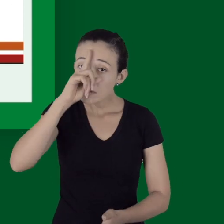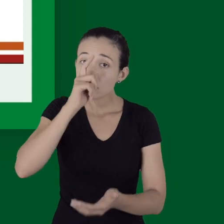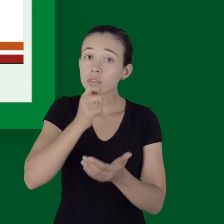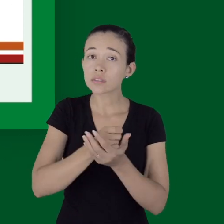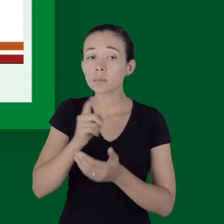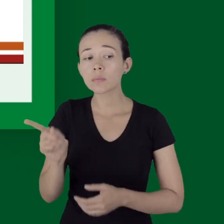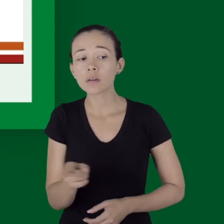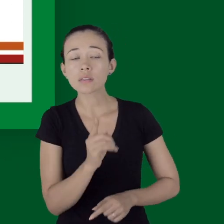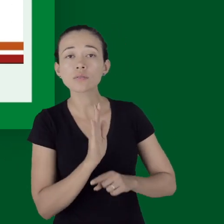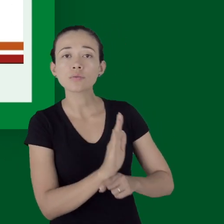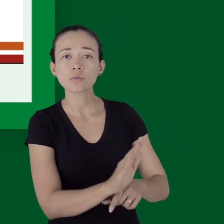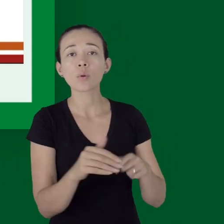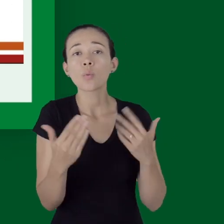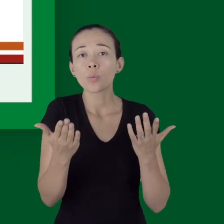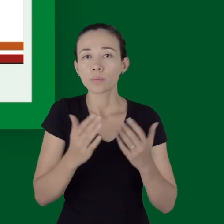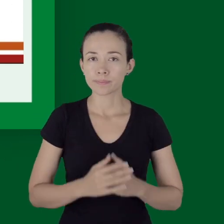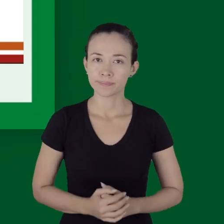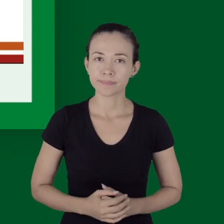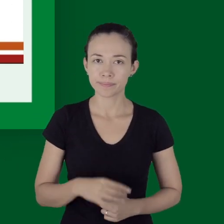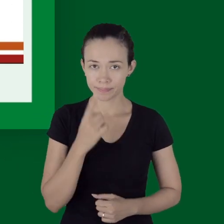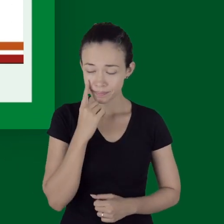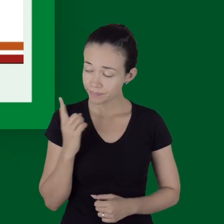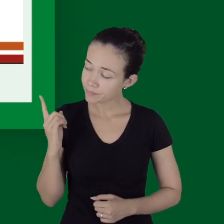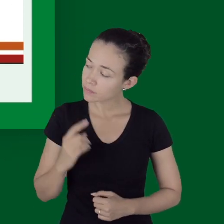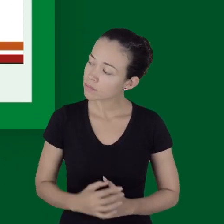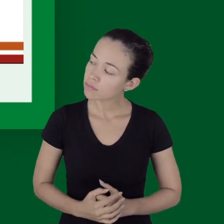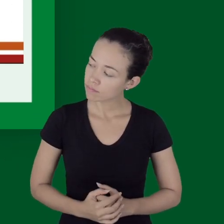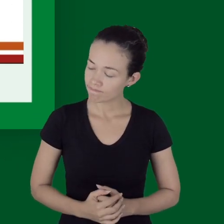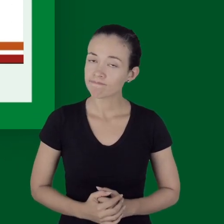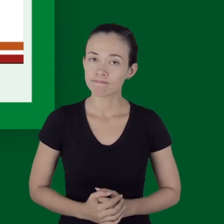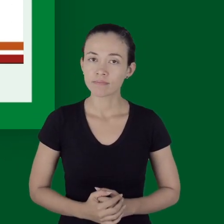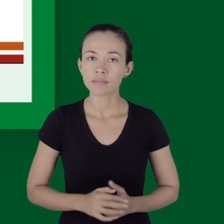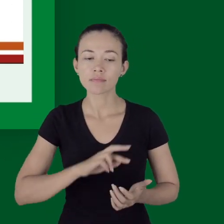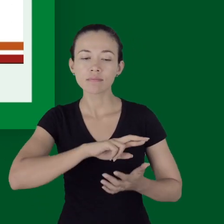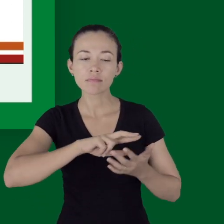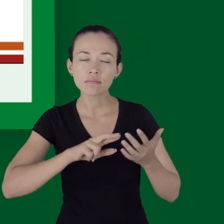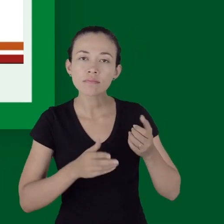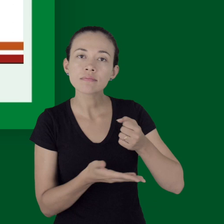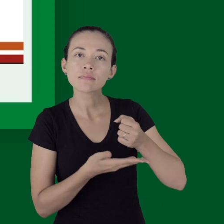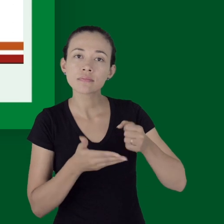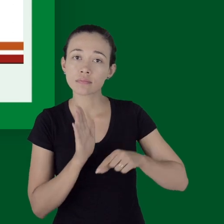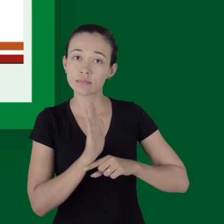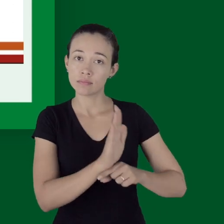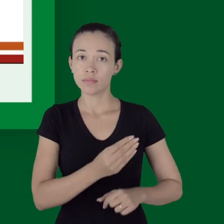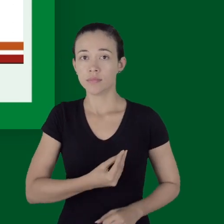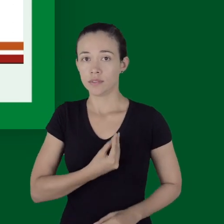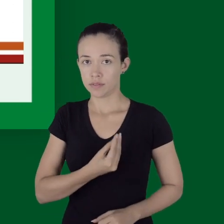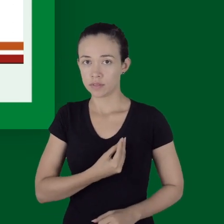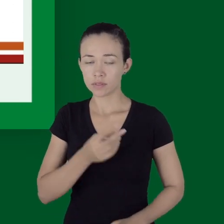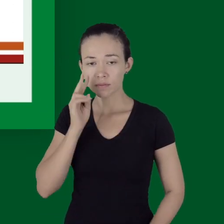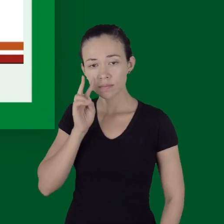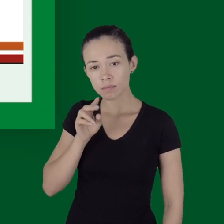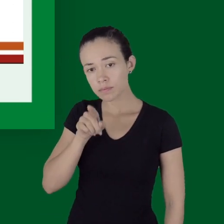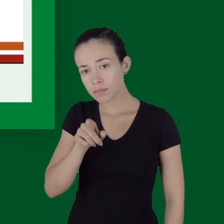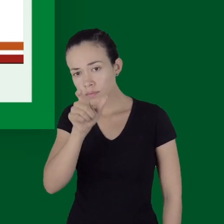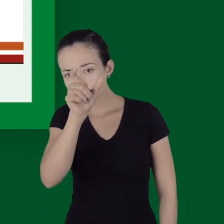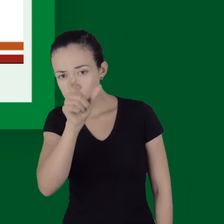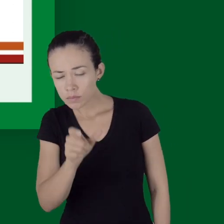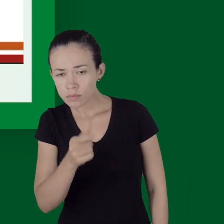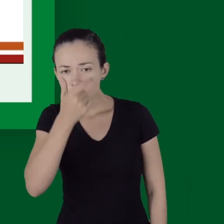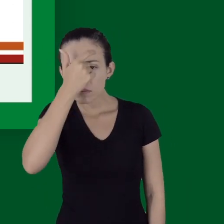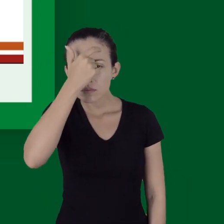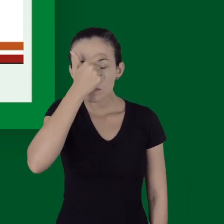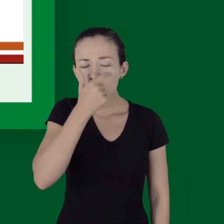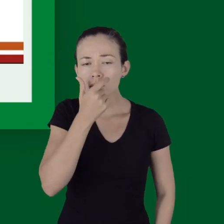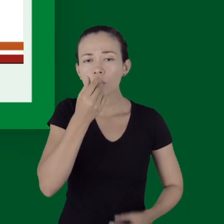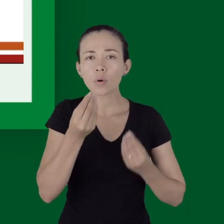vai considerar o envio da básica, nesse caso. Se tiver uma assimetria facial recente, ao sorrir, diminuição recente da sensibilidade ou força